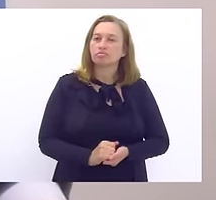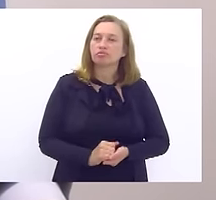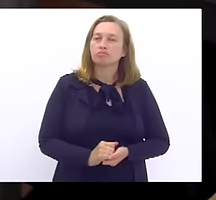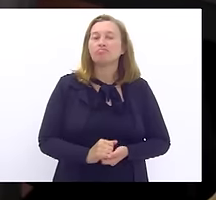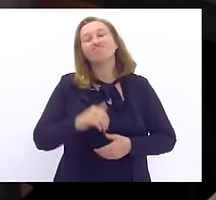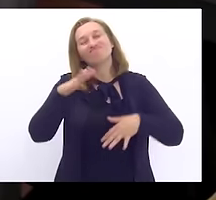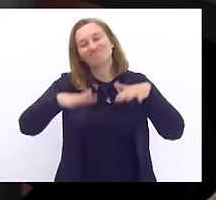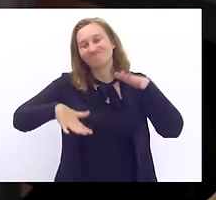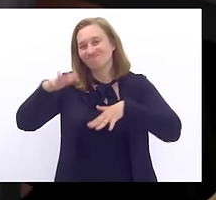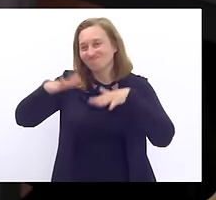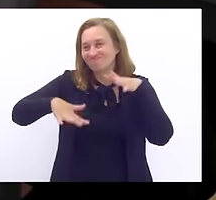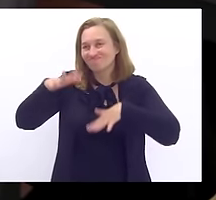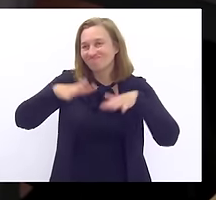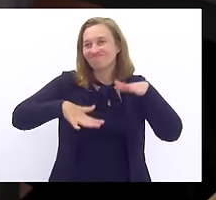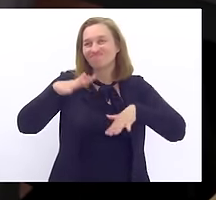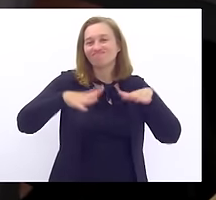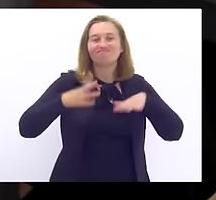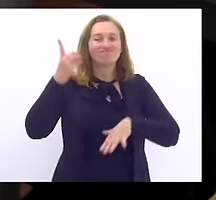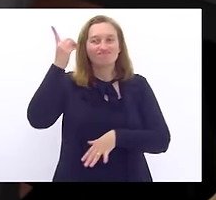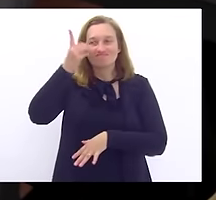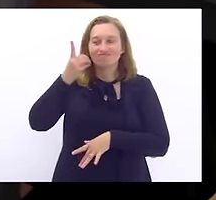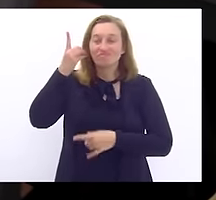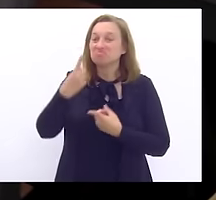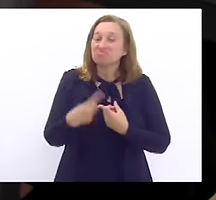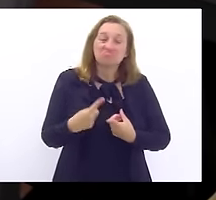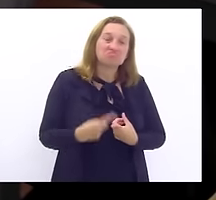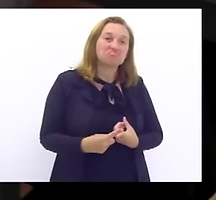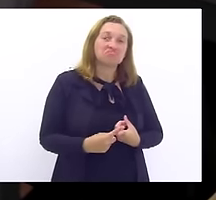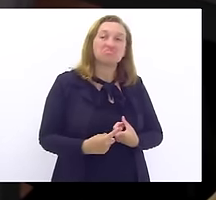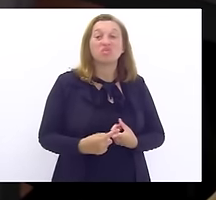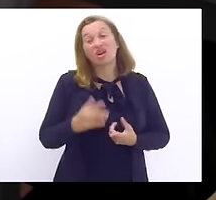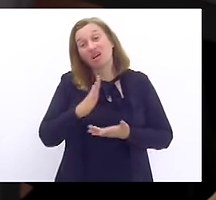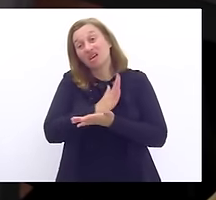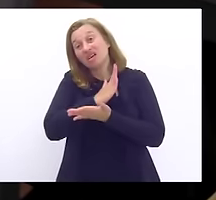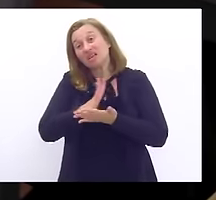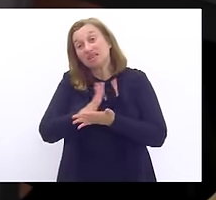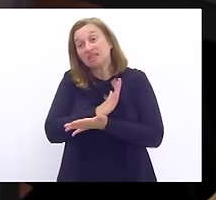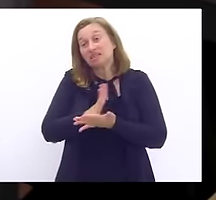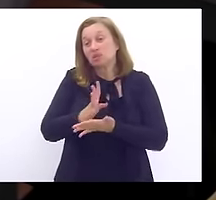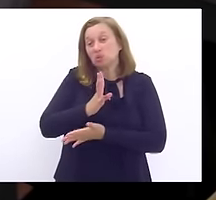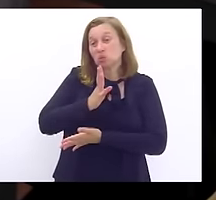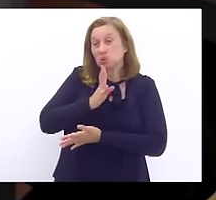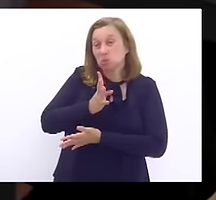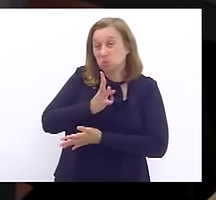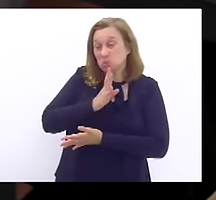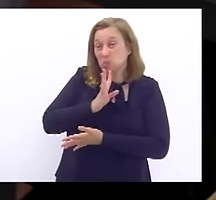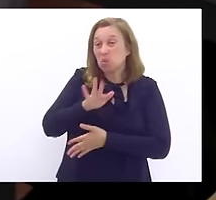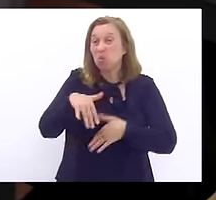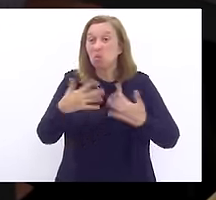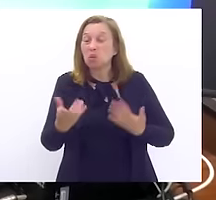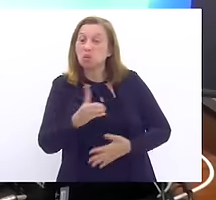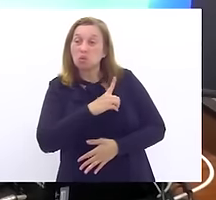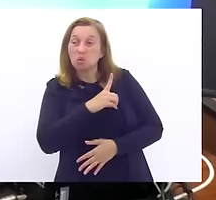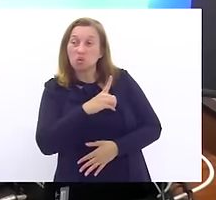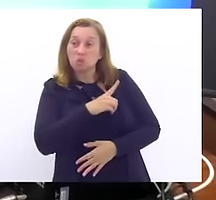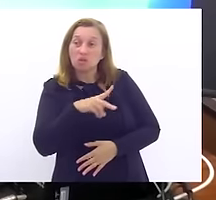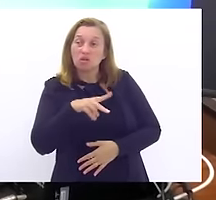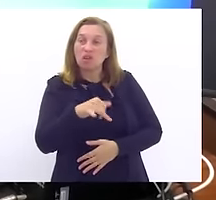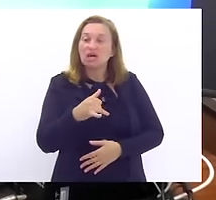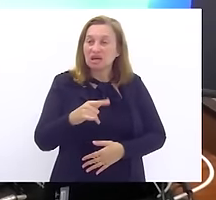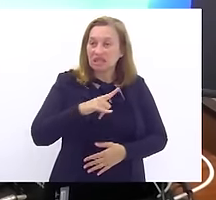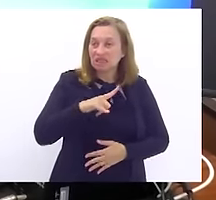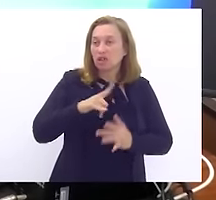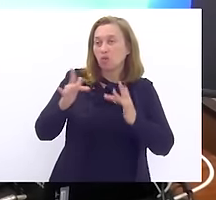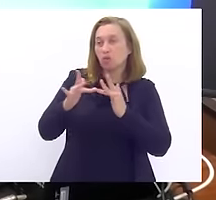judiciário depende do Depende de Deputado porque assim você às vezes você conhecer para qual delegacia vai levar já tem o contato